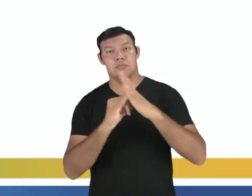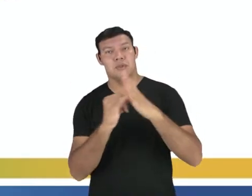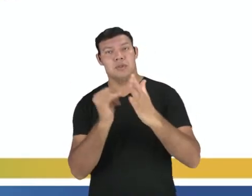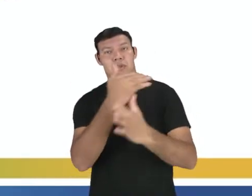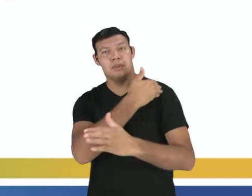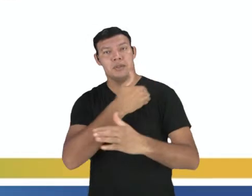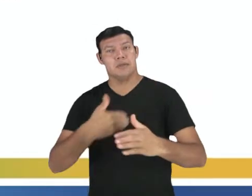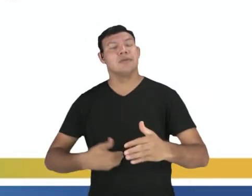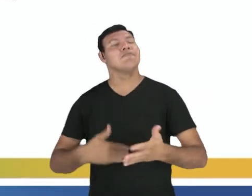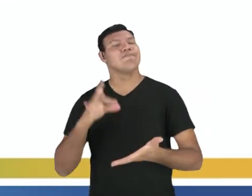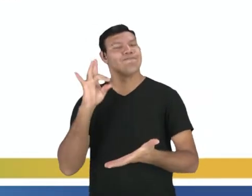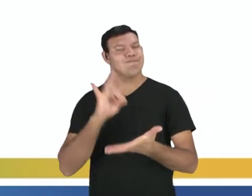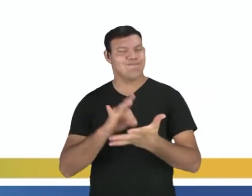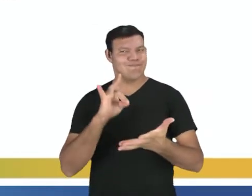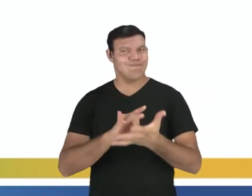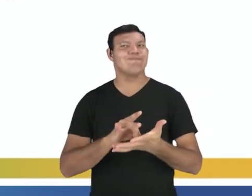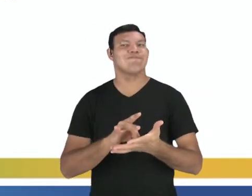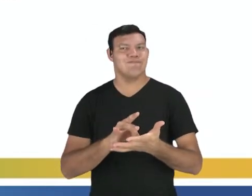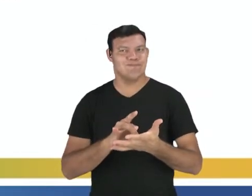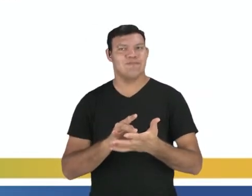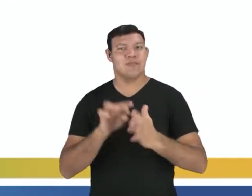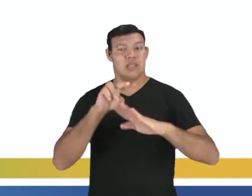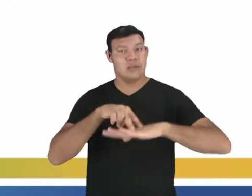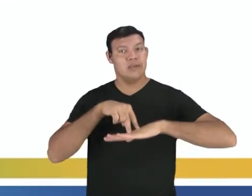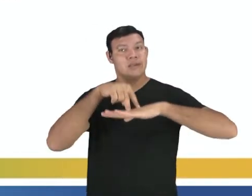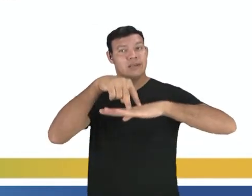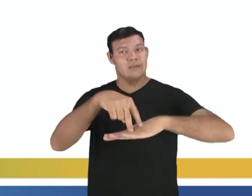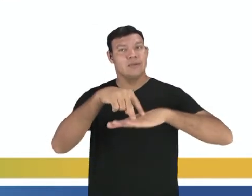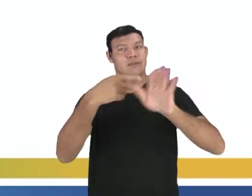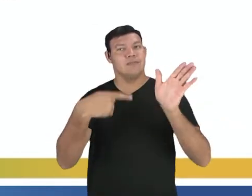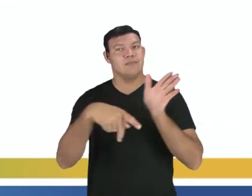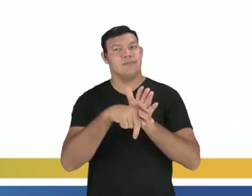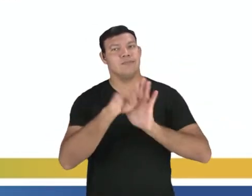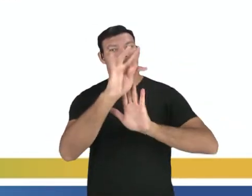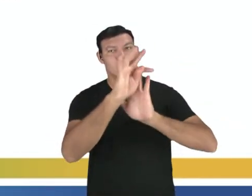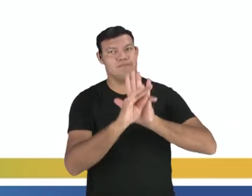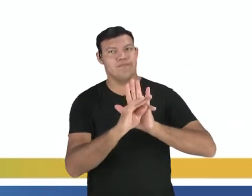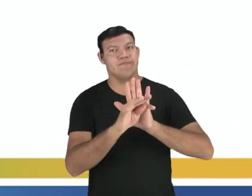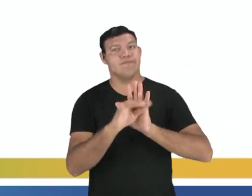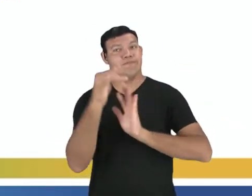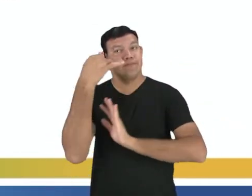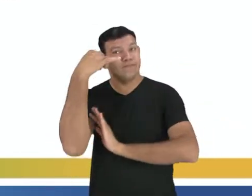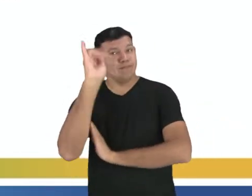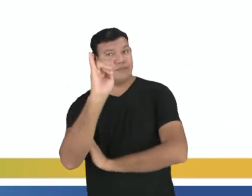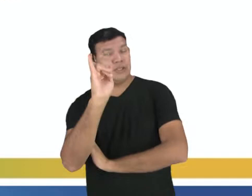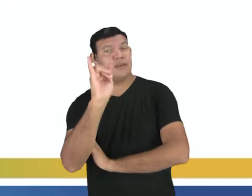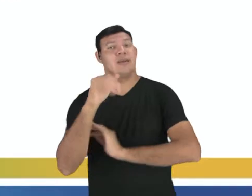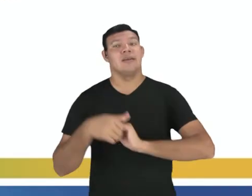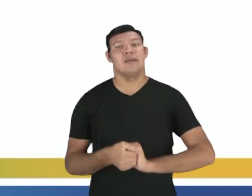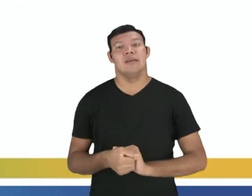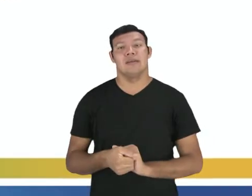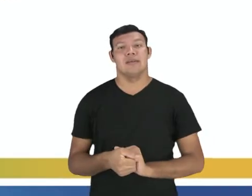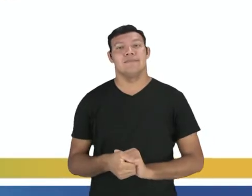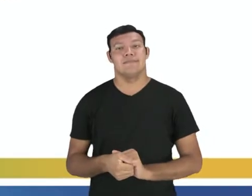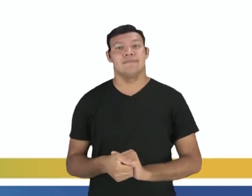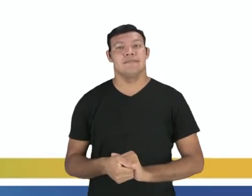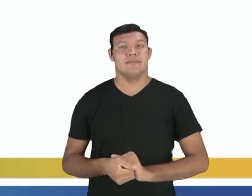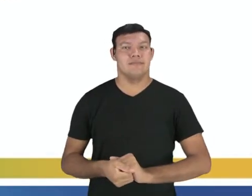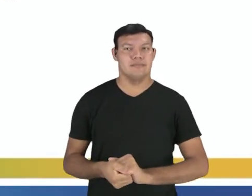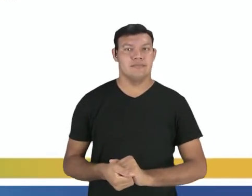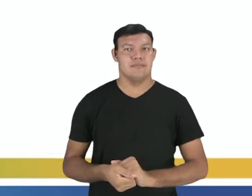tem veracidade no posicionamento do seu texto. Evite precisar os dados